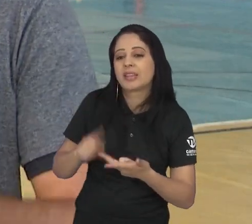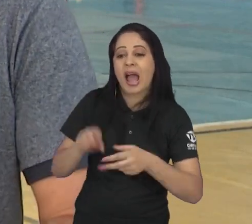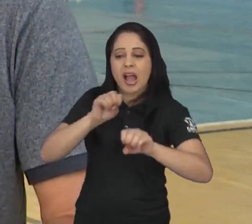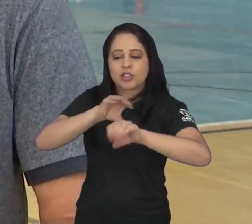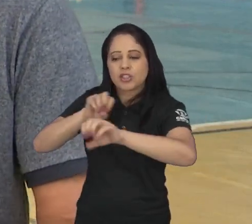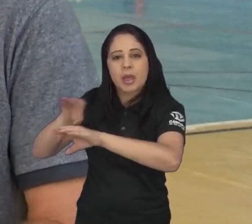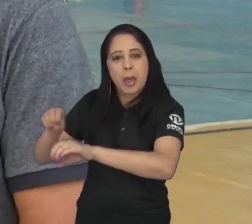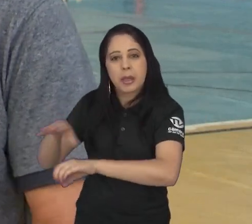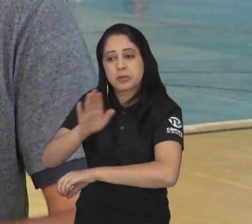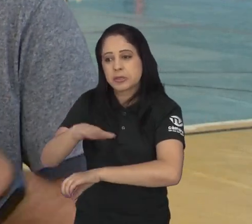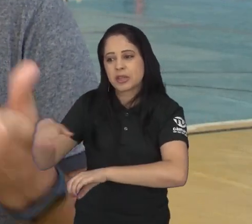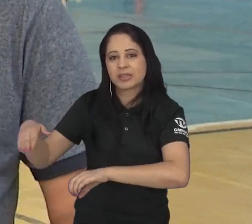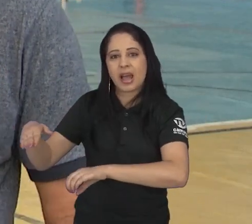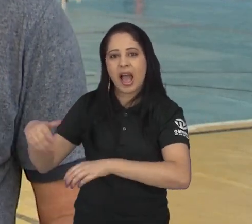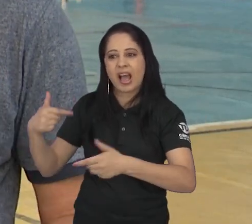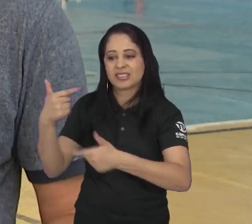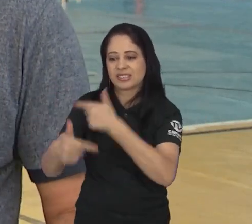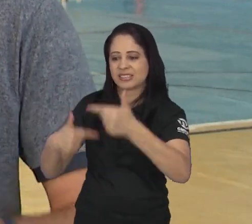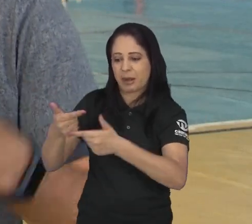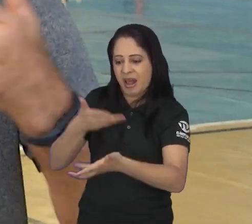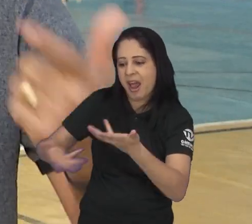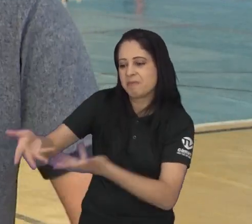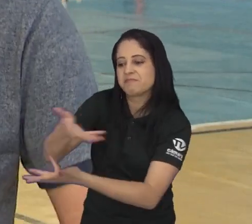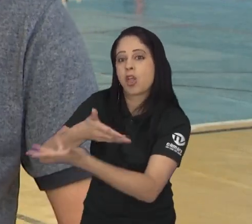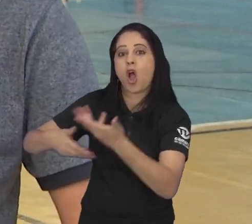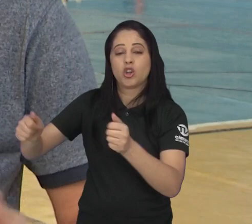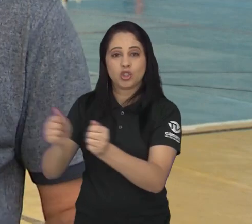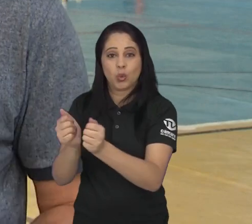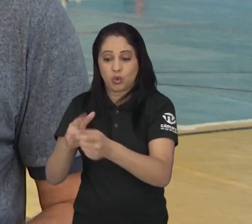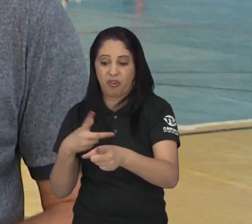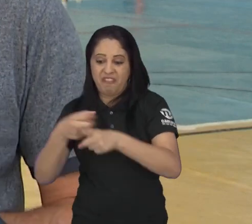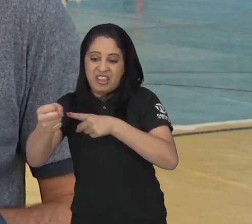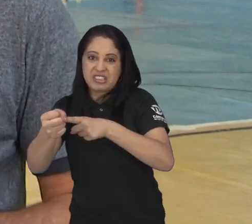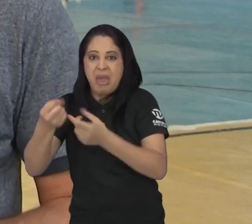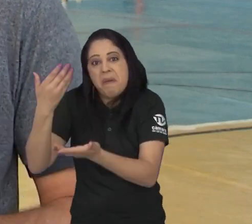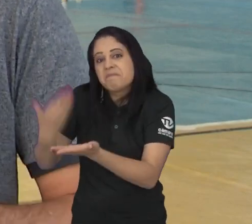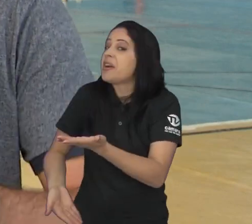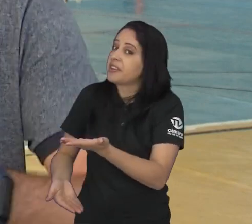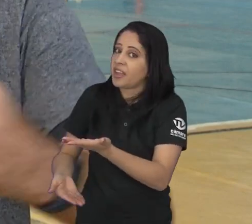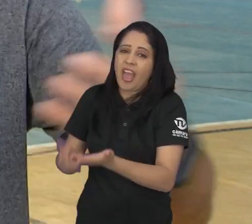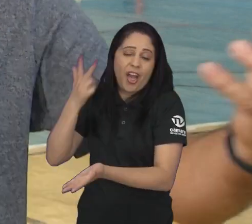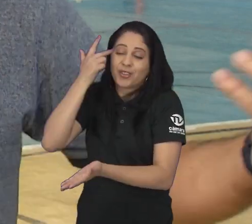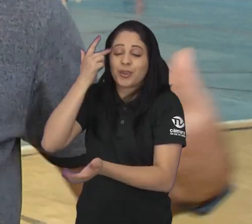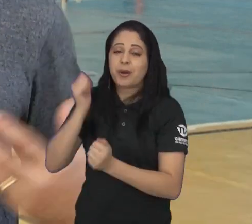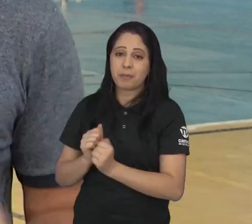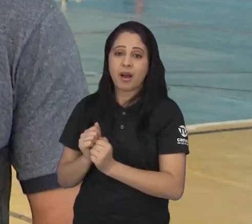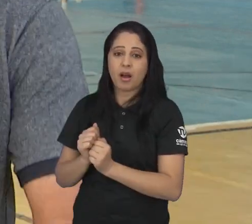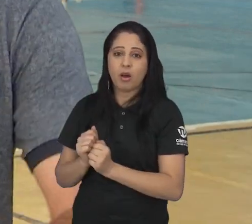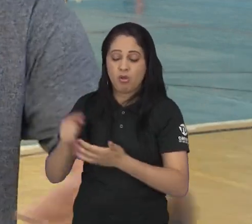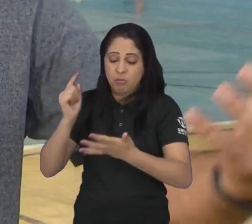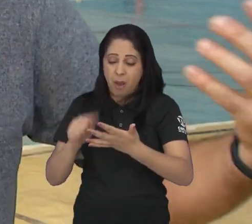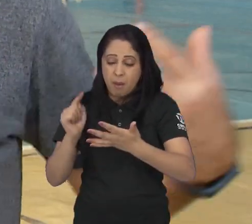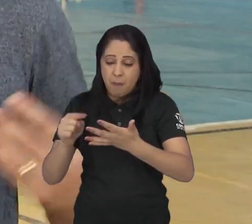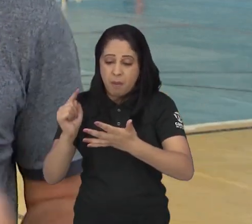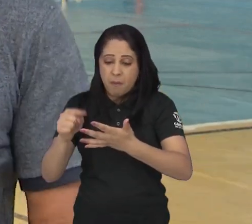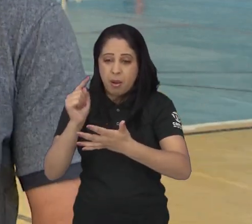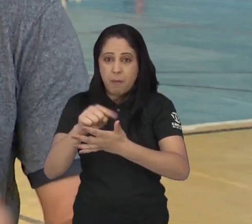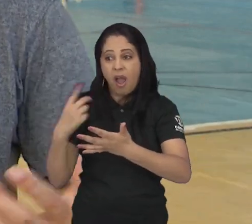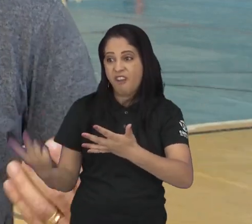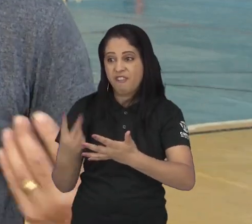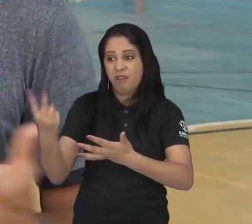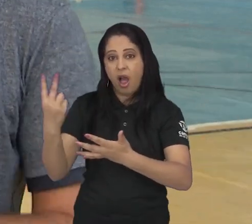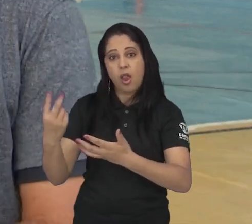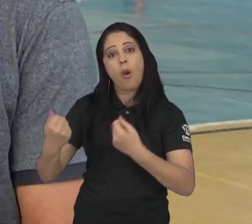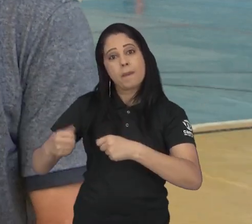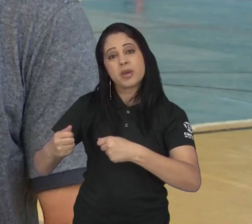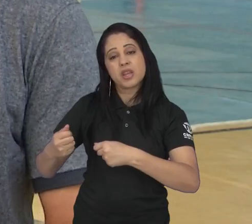ensinando essas crianças a trabalhar em equipe a ganhar perdeu Ou seja todos os valores que nós precisamos para nossa